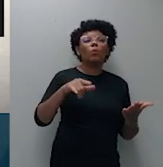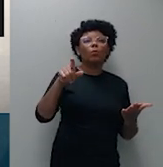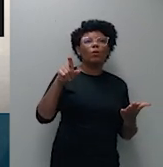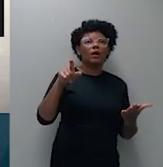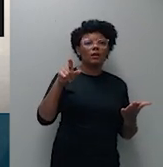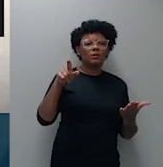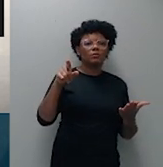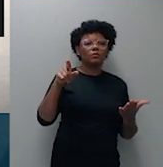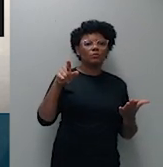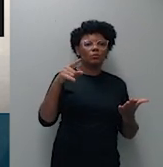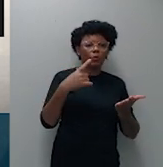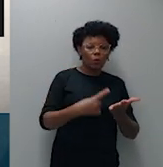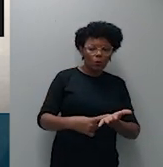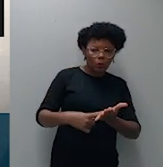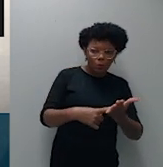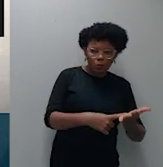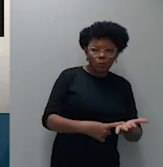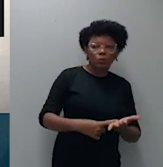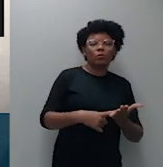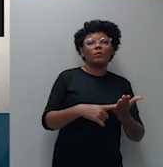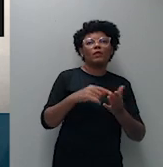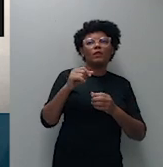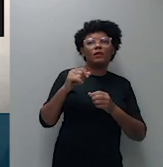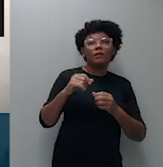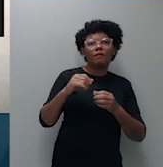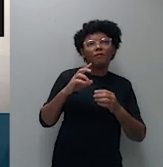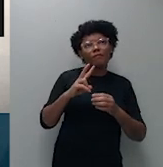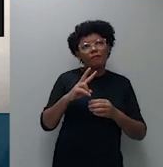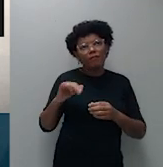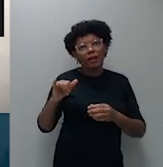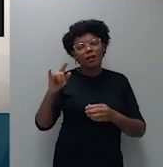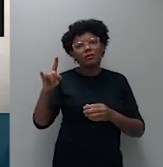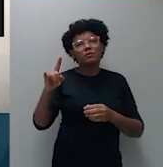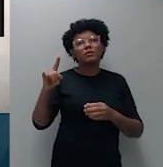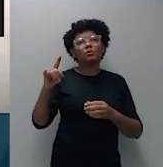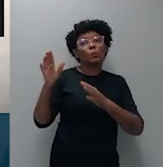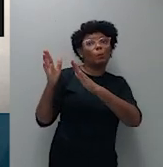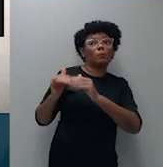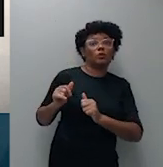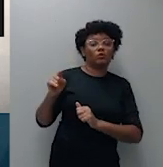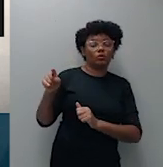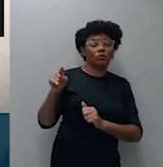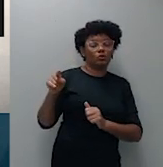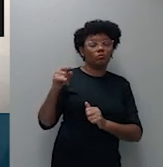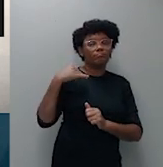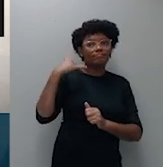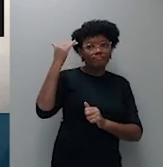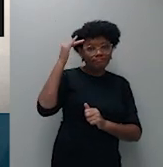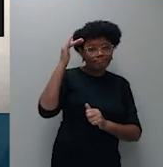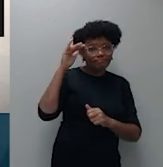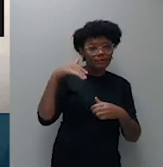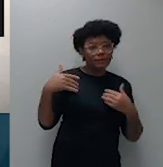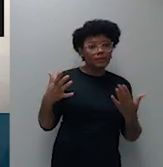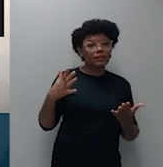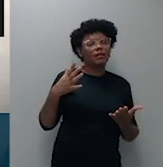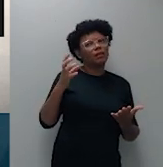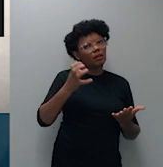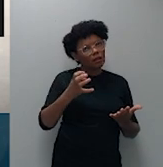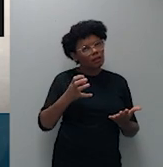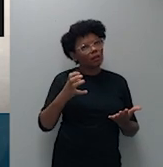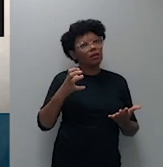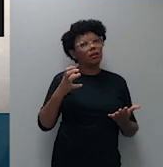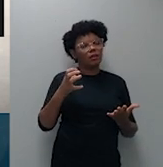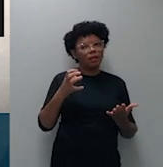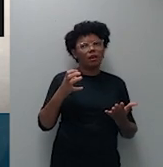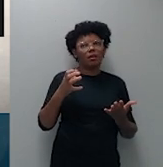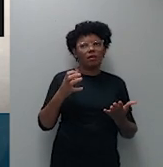provimento jurisdicional firmado deriva da compreensão lógico-sistemática do pedido entendido como aquilo que se pretende